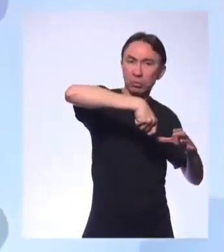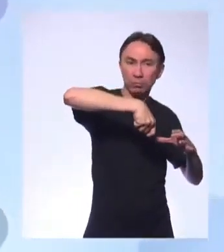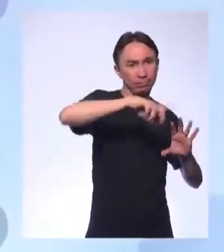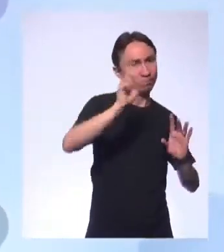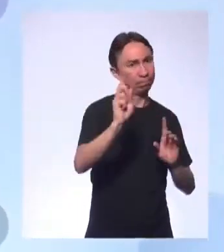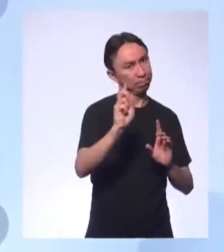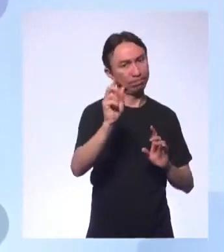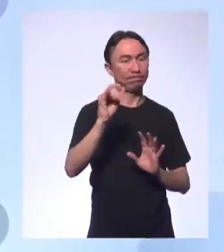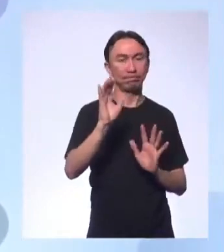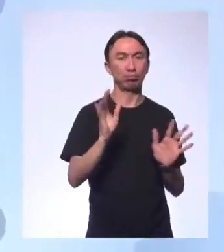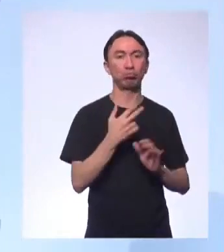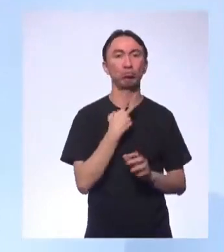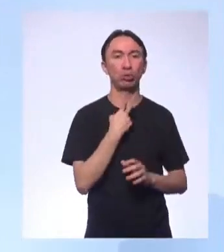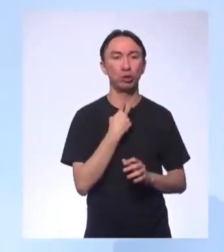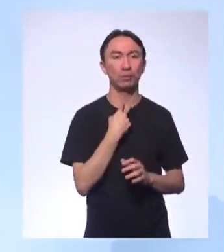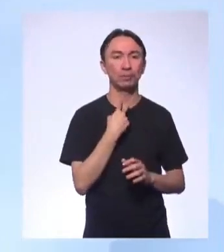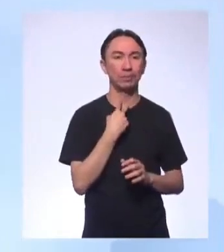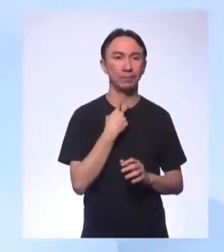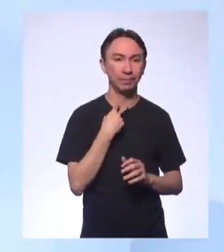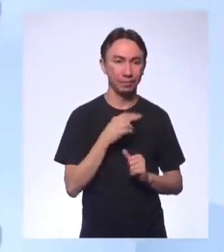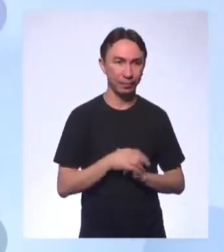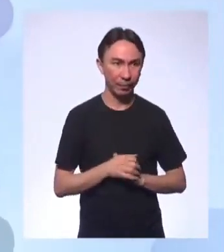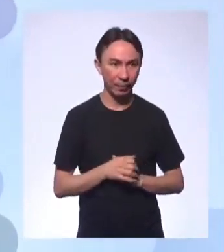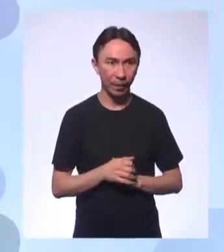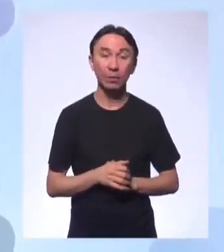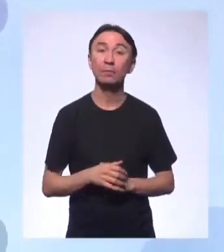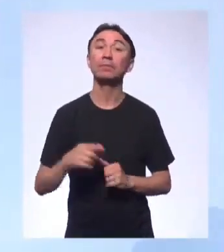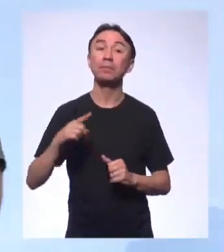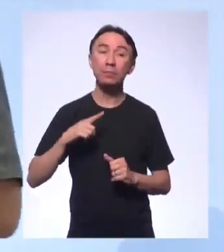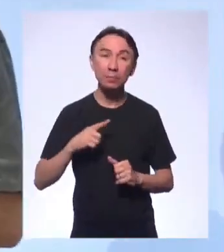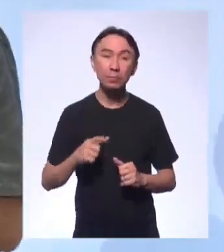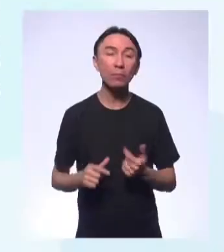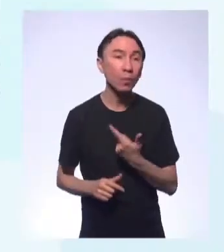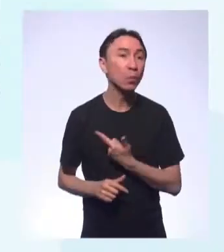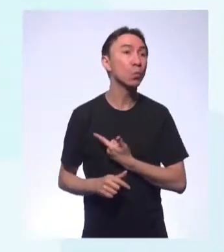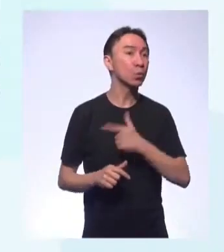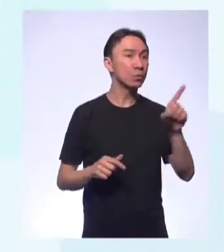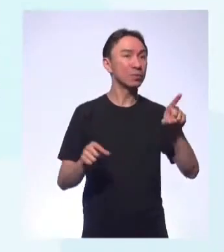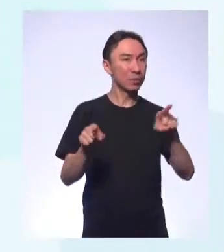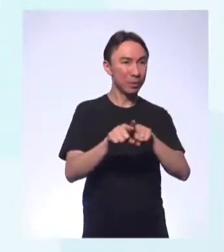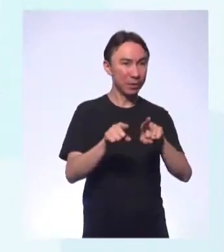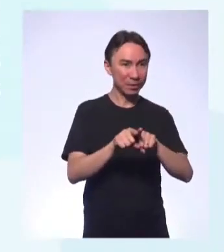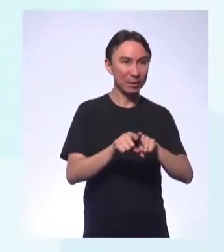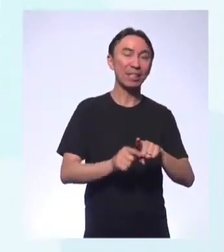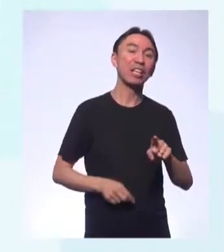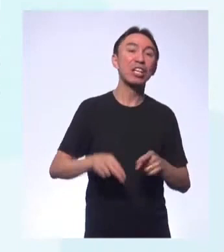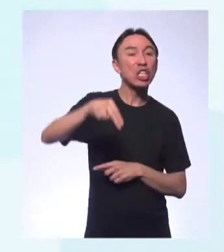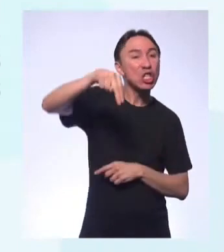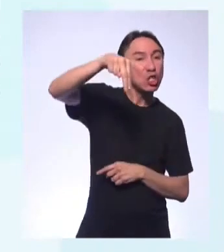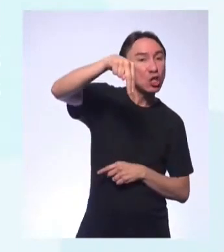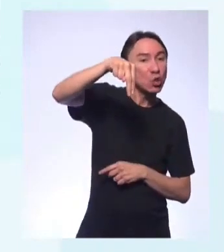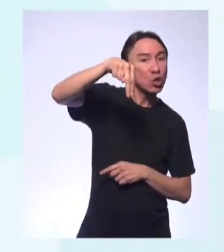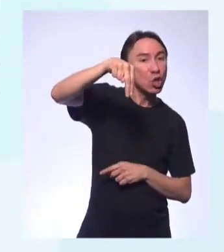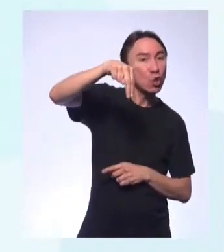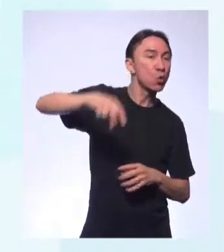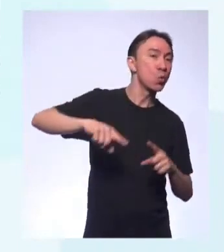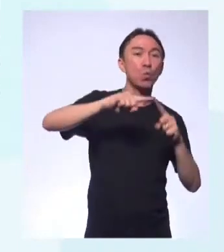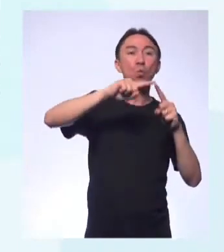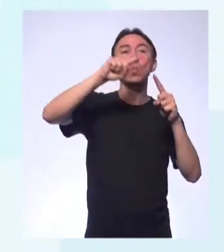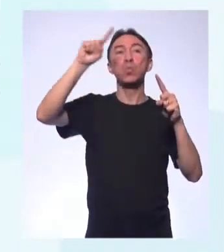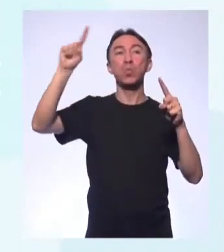tal, ok? Aí nós temos o ciclo do nitrogênio, ok? Portanto, o ciclo